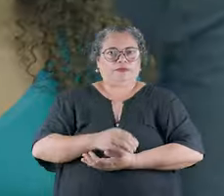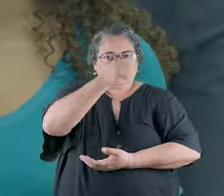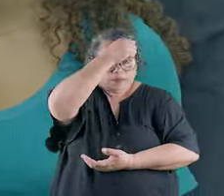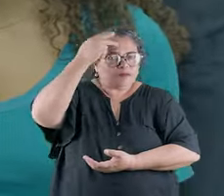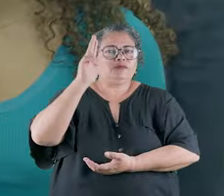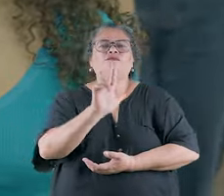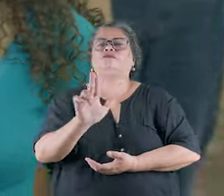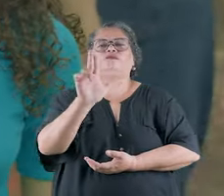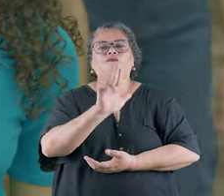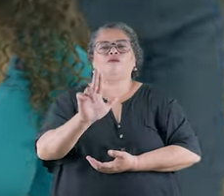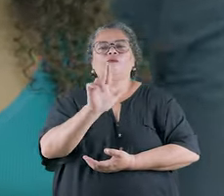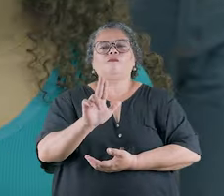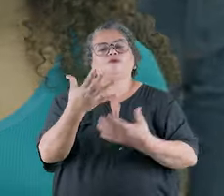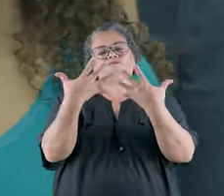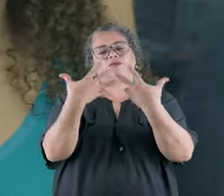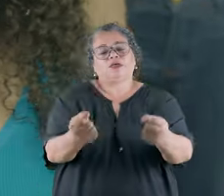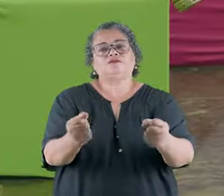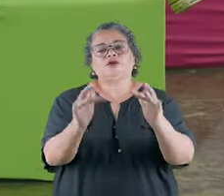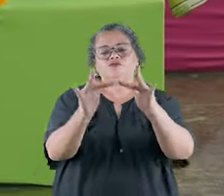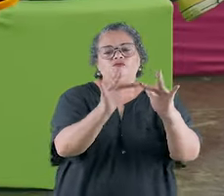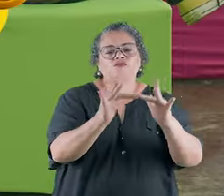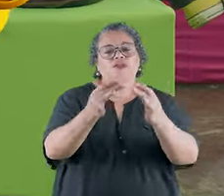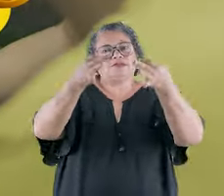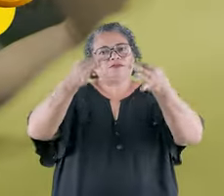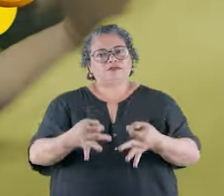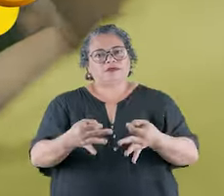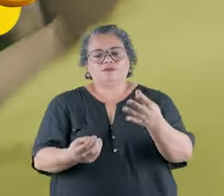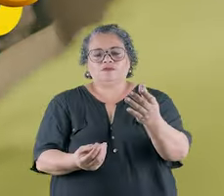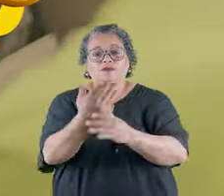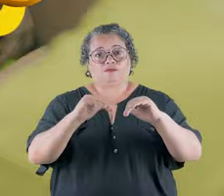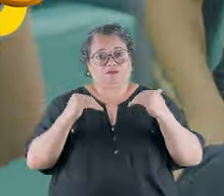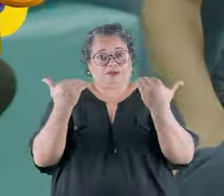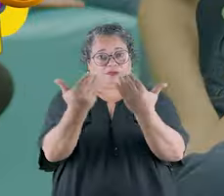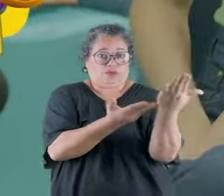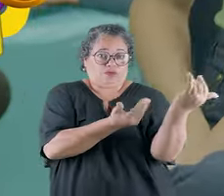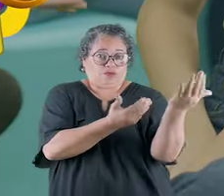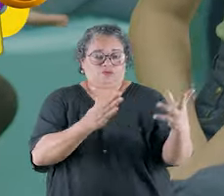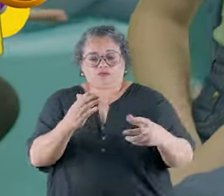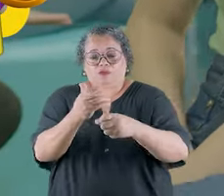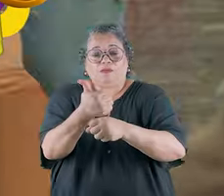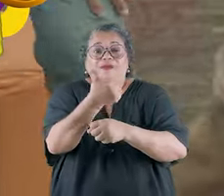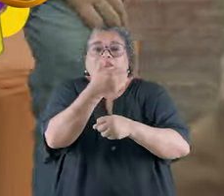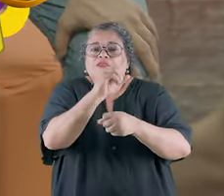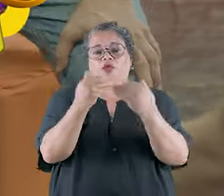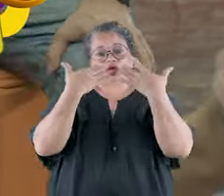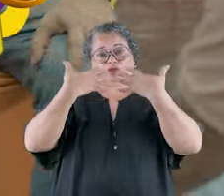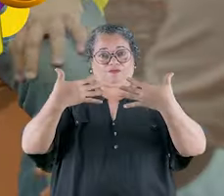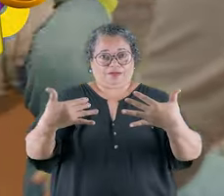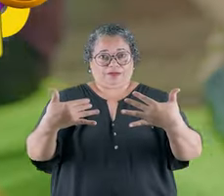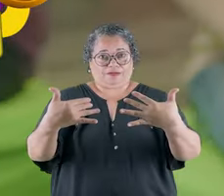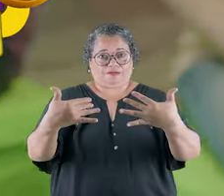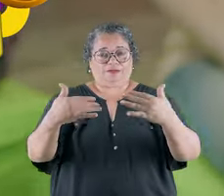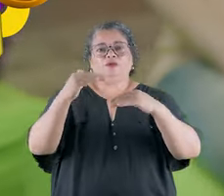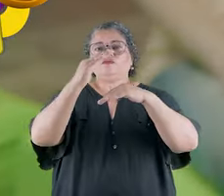A Prefeitura de Uberlândia topa esse encontro de verdade. Por isso criou o Congresso da Juventude, que completa 10 edições com novidades e